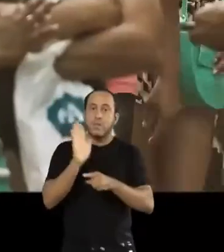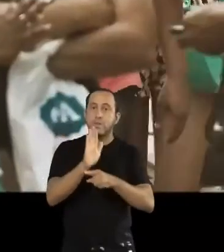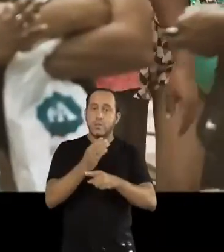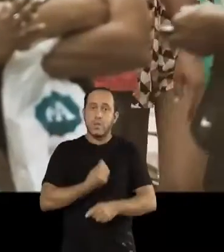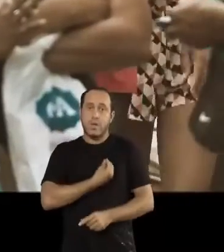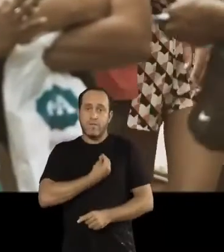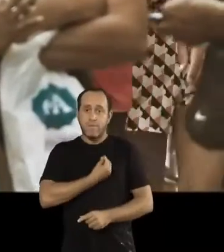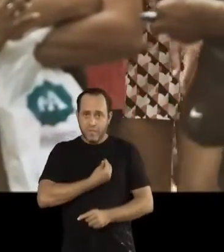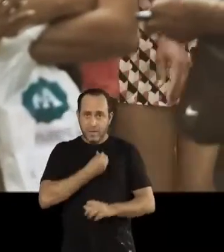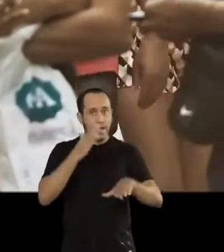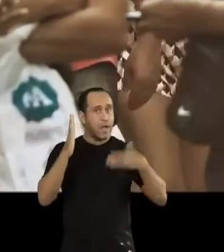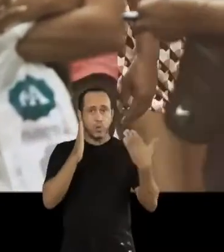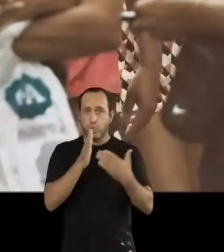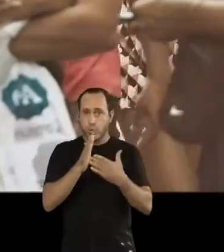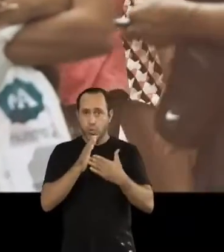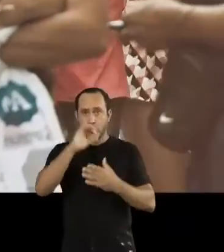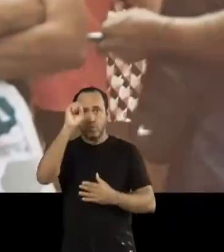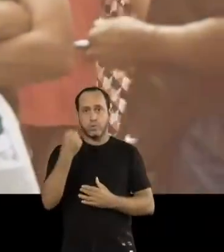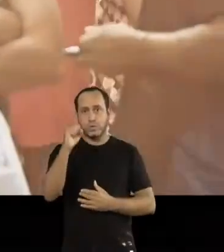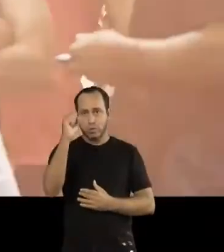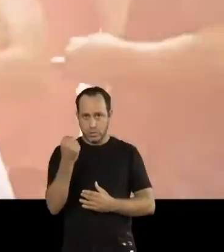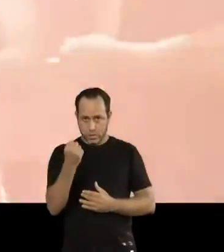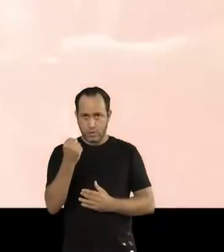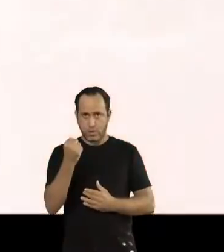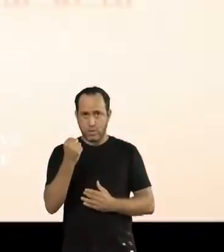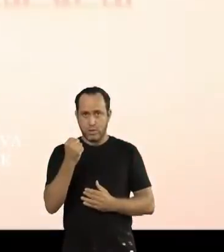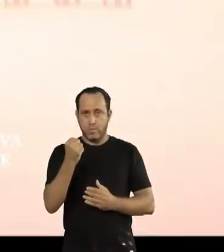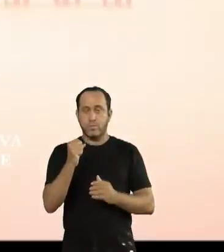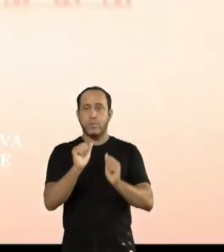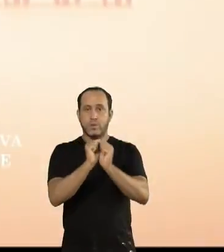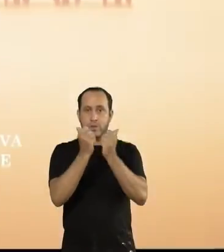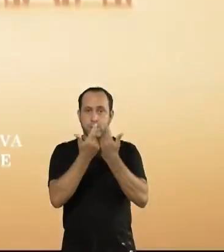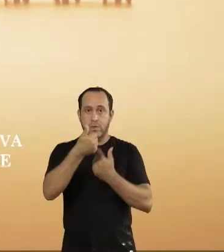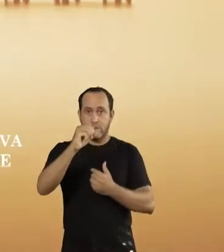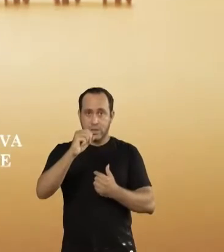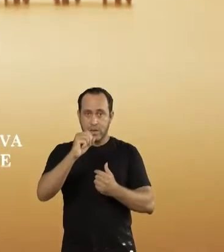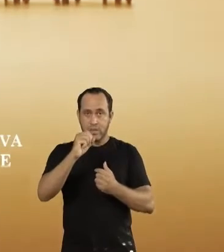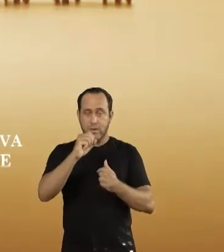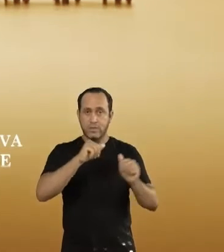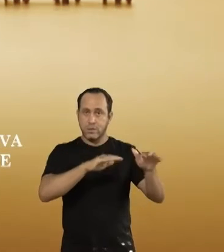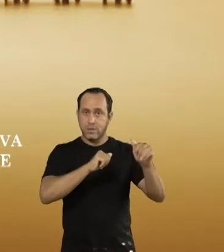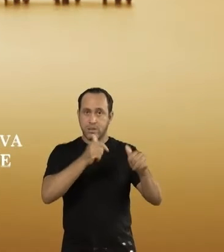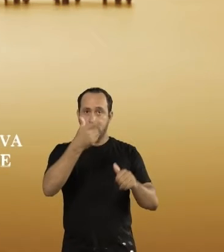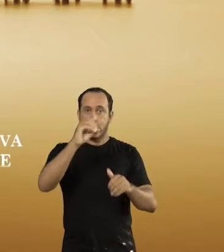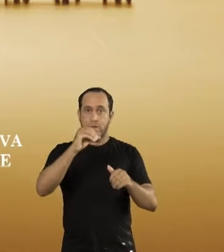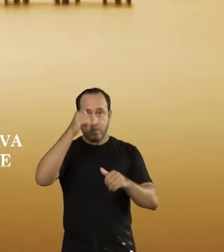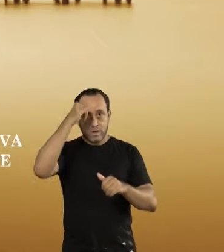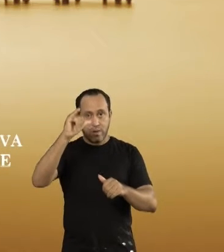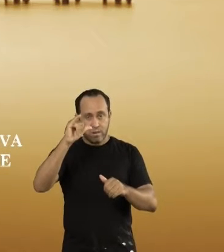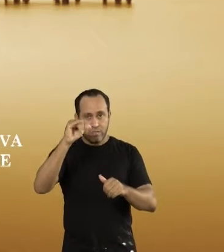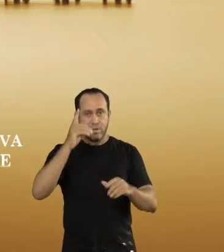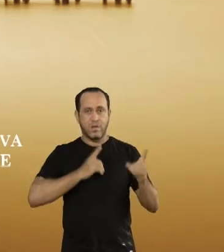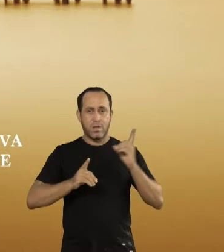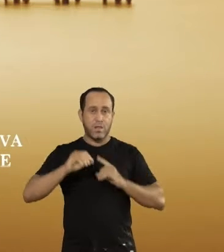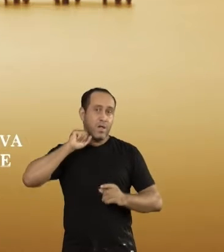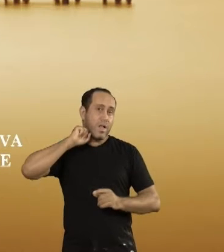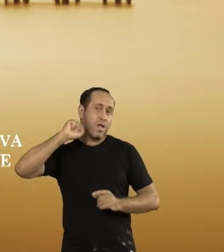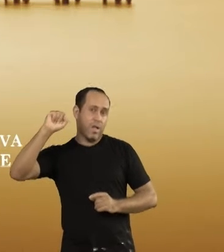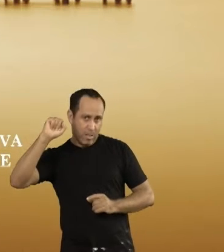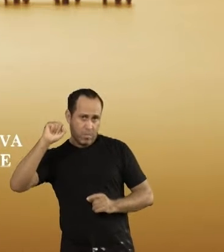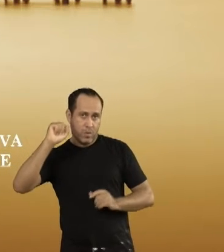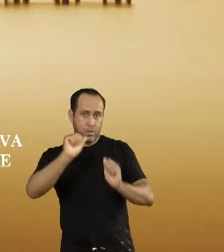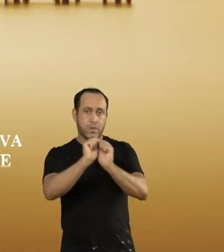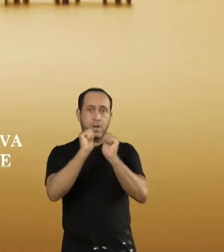em favor da vida a todos os sergipanos. 10 de setembro, Dia Mundial de Prevenção ao